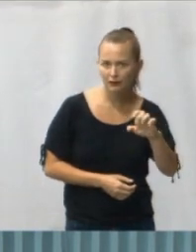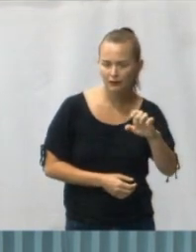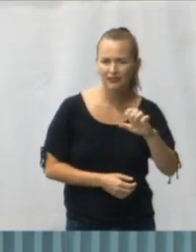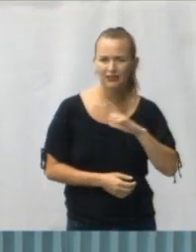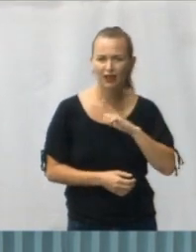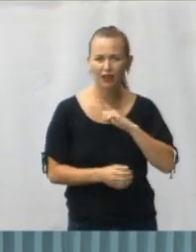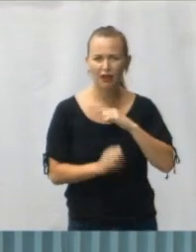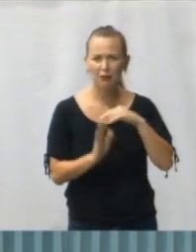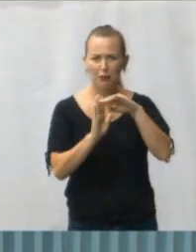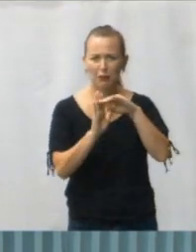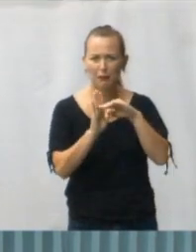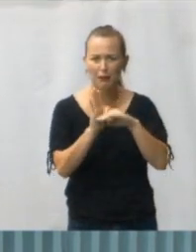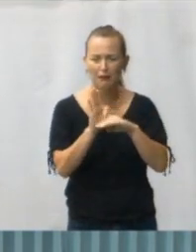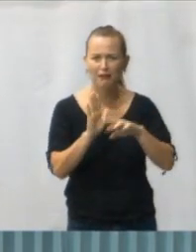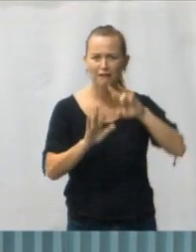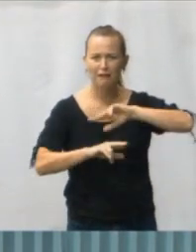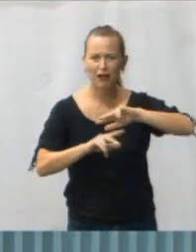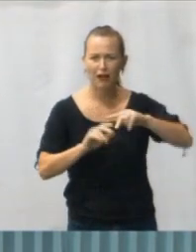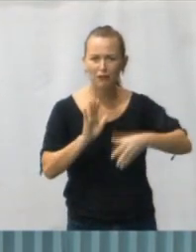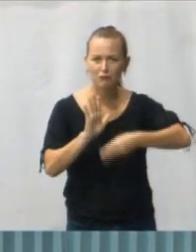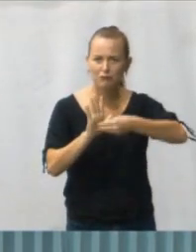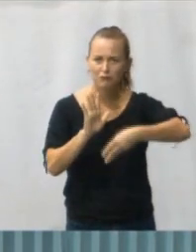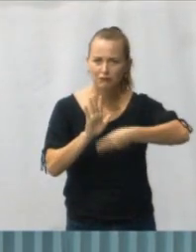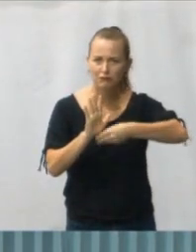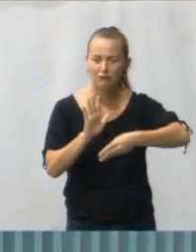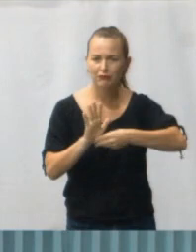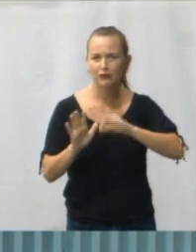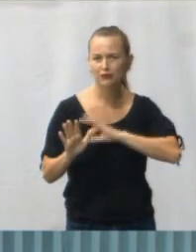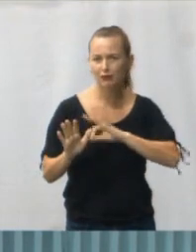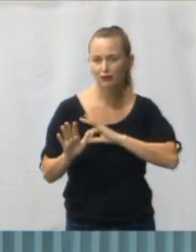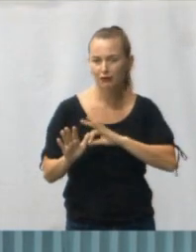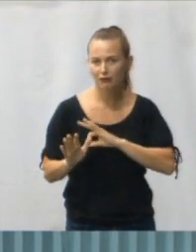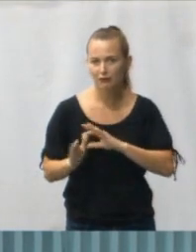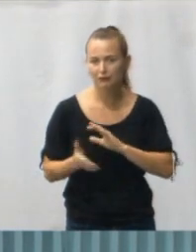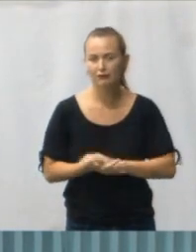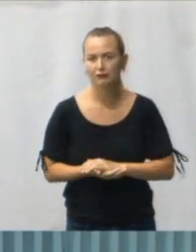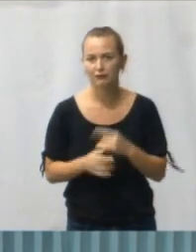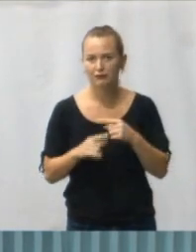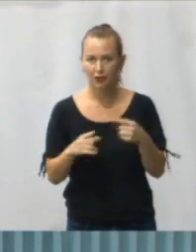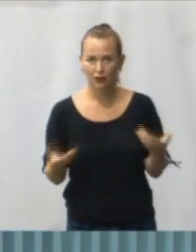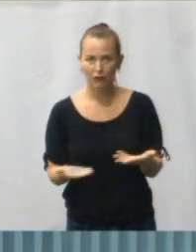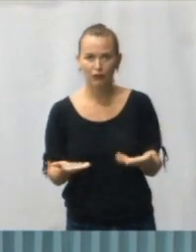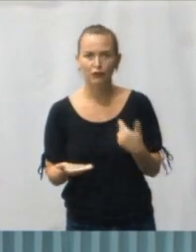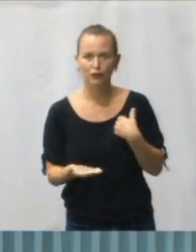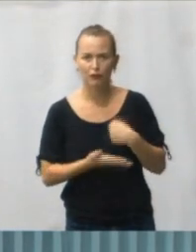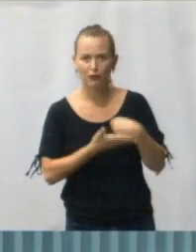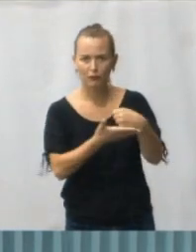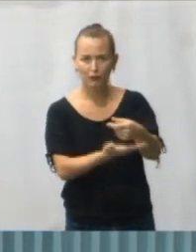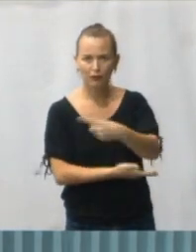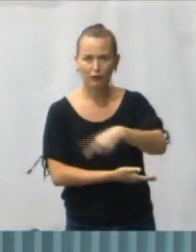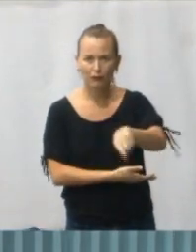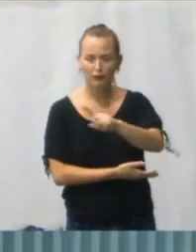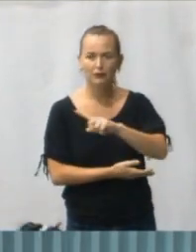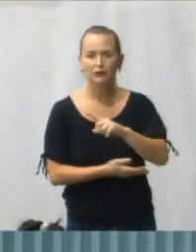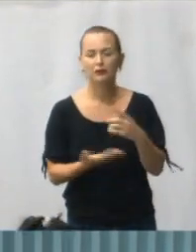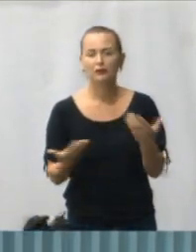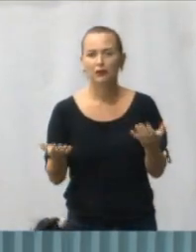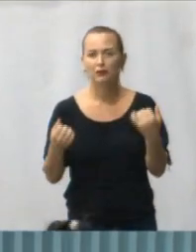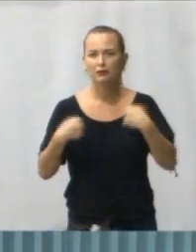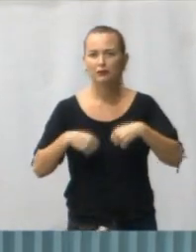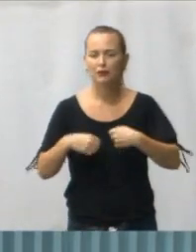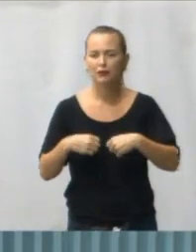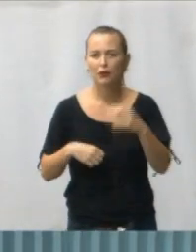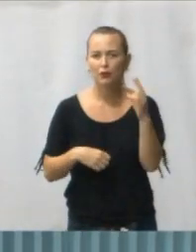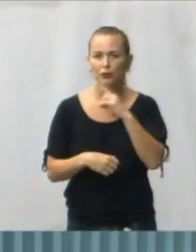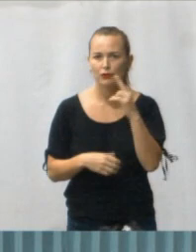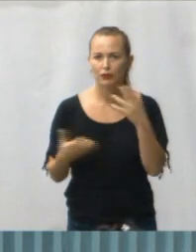pode contar comigo, que vou estar presente. Meus amigos, a necessidade dessa urgência, eu agradeço até o presidente, nosso pai dessa casa, senhor